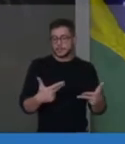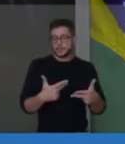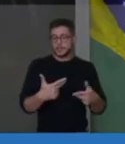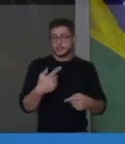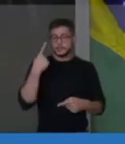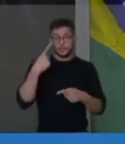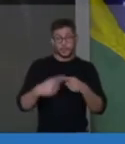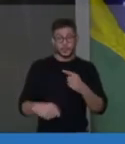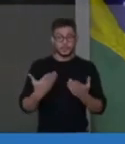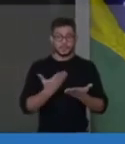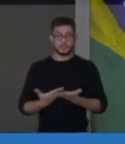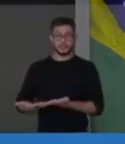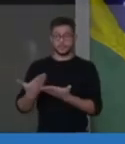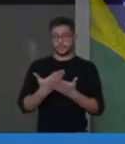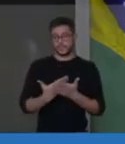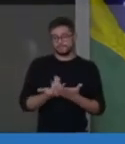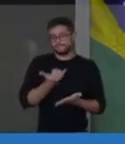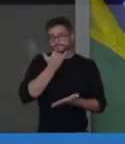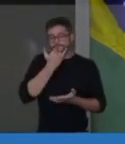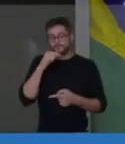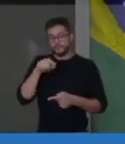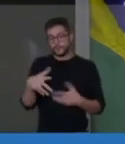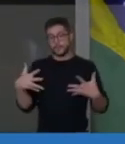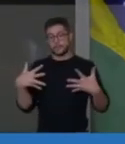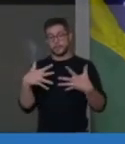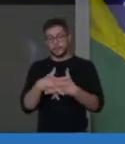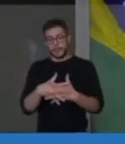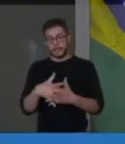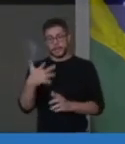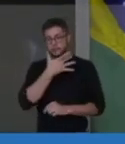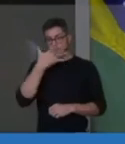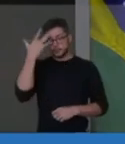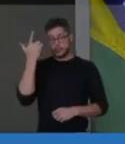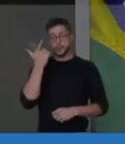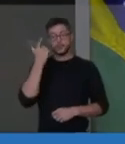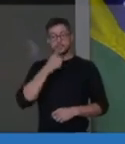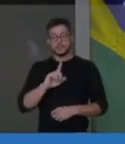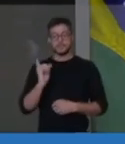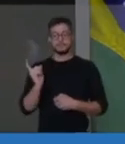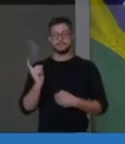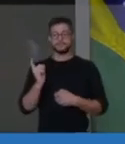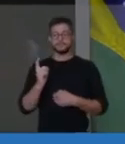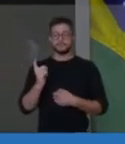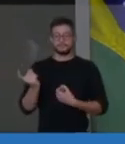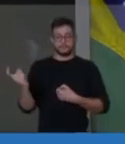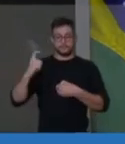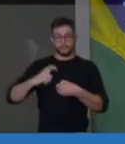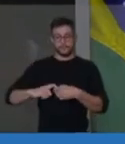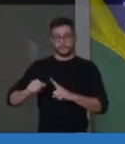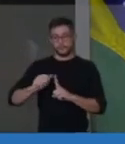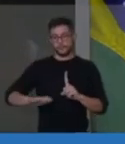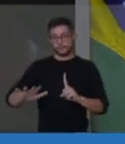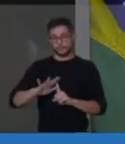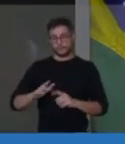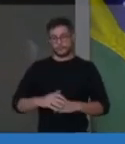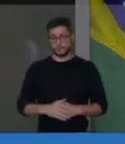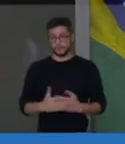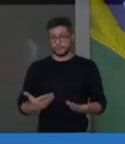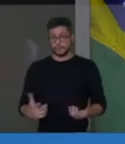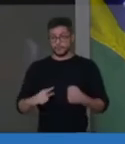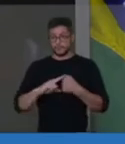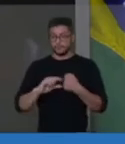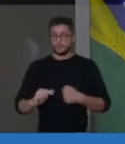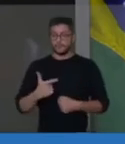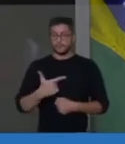formal, podem criar um obstáculo à sua ressocialização. O artigo 205 da Constituição da República de 88 estabelece